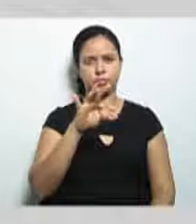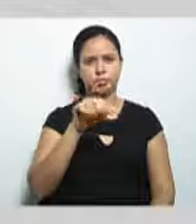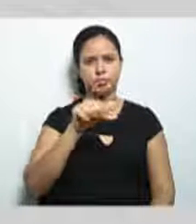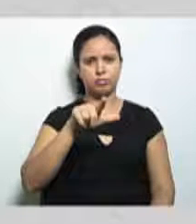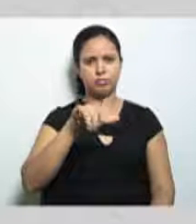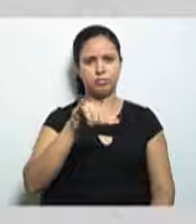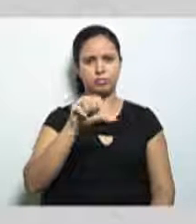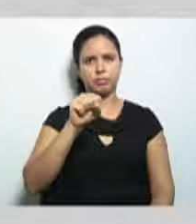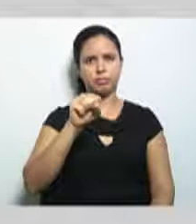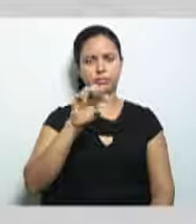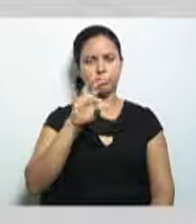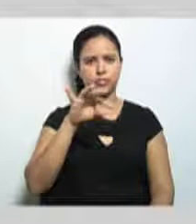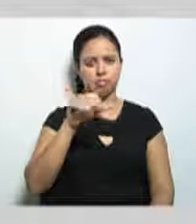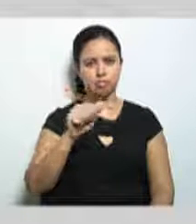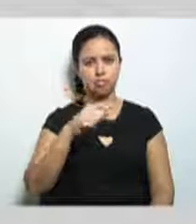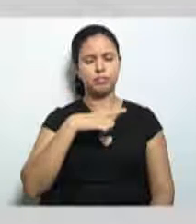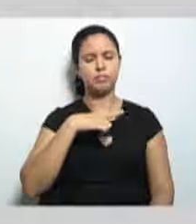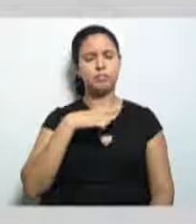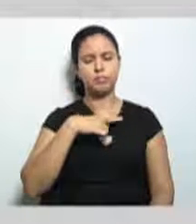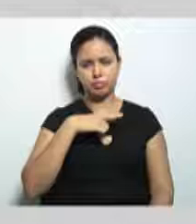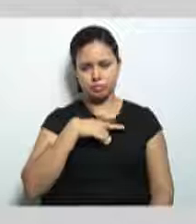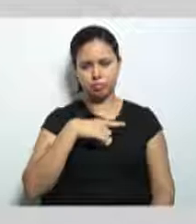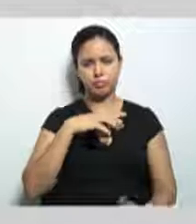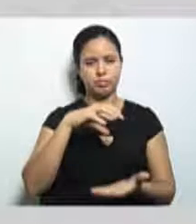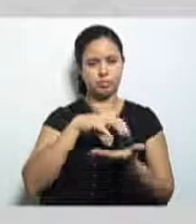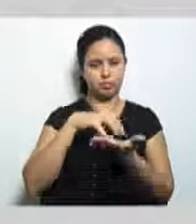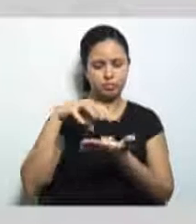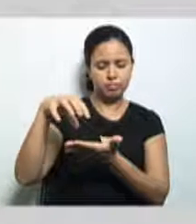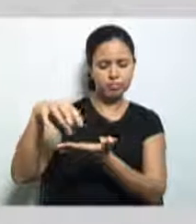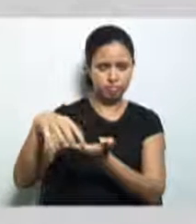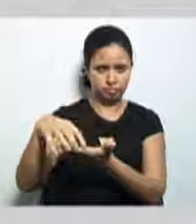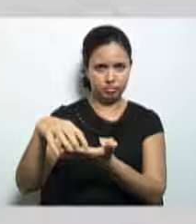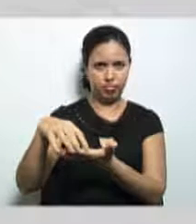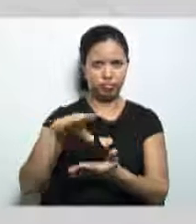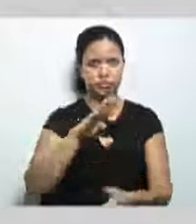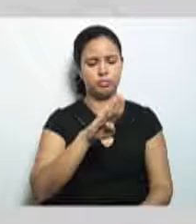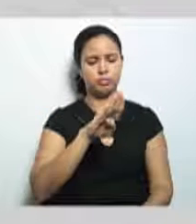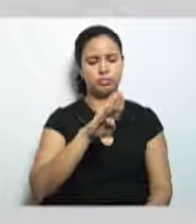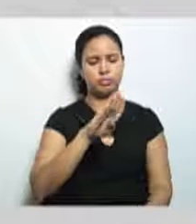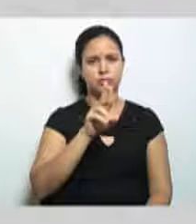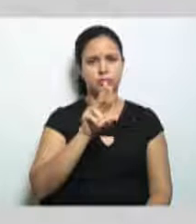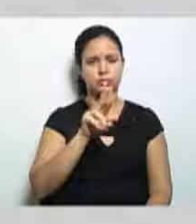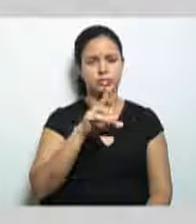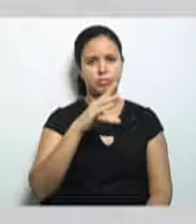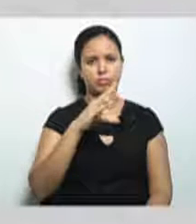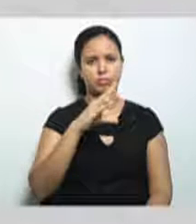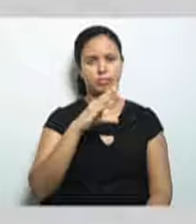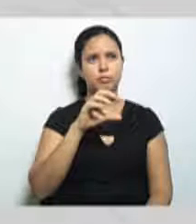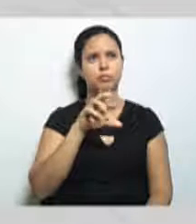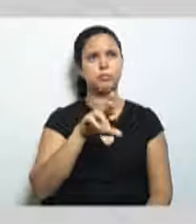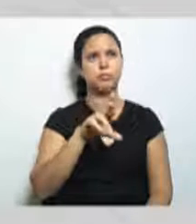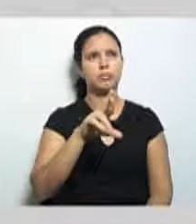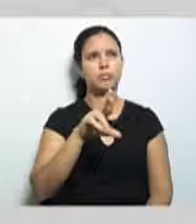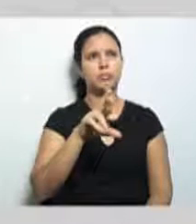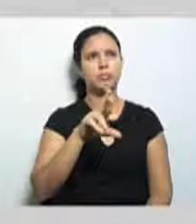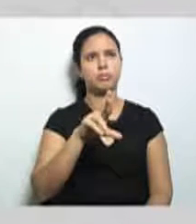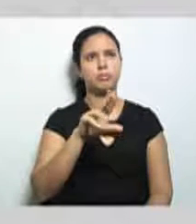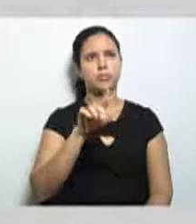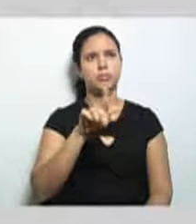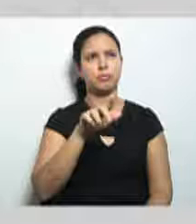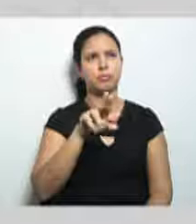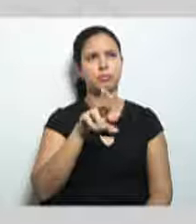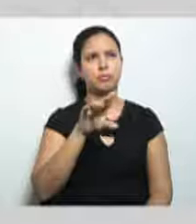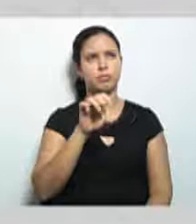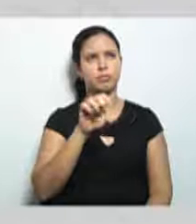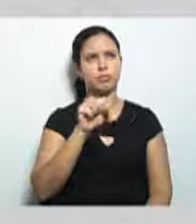distintas, também conhecidas como burguesia e trabalhadores, ou burguesia e proletariado também, né?